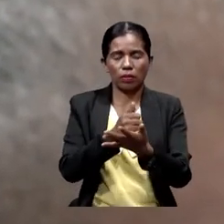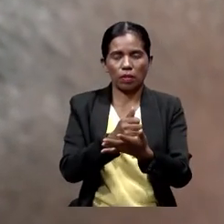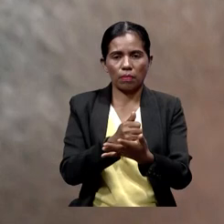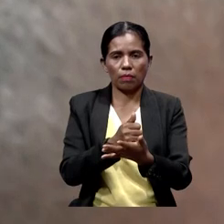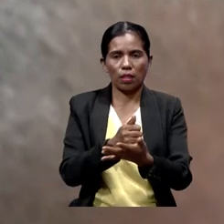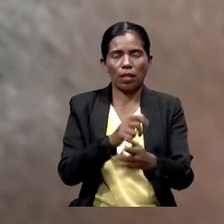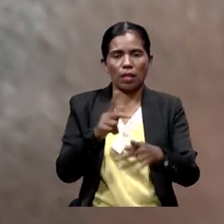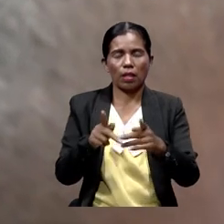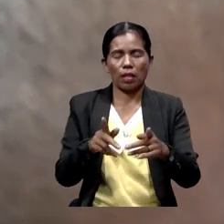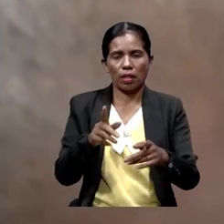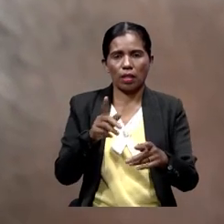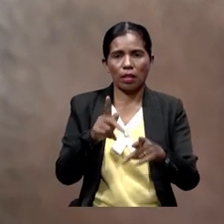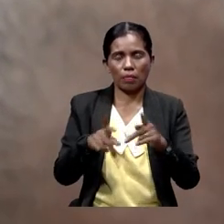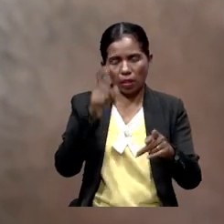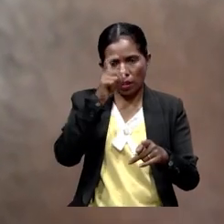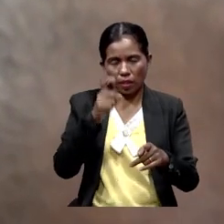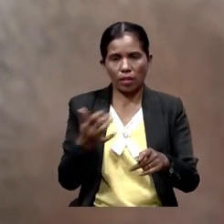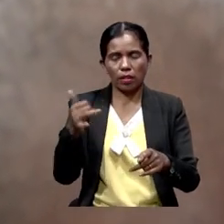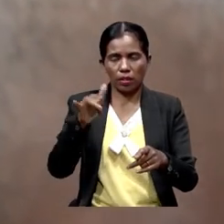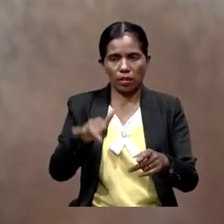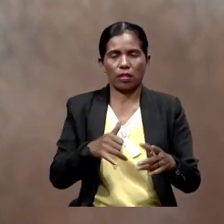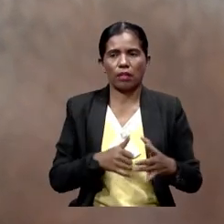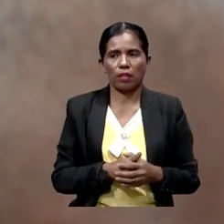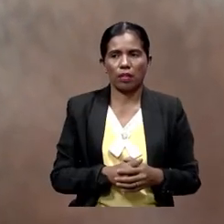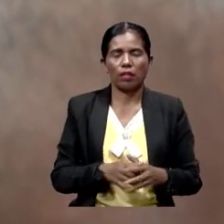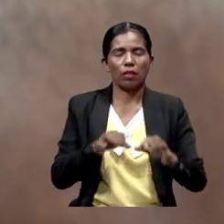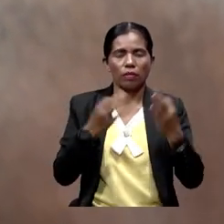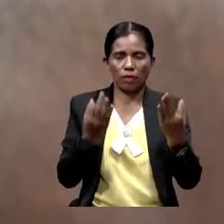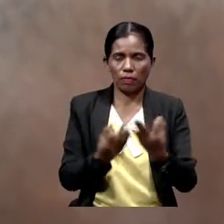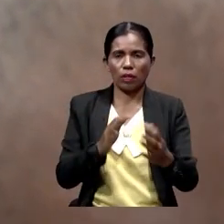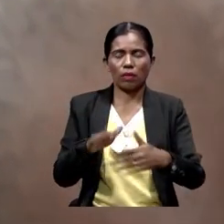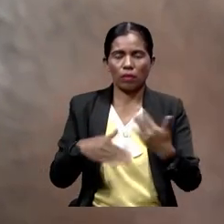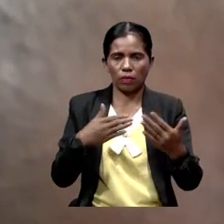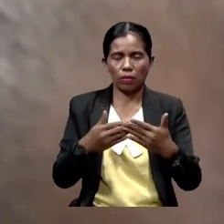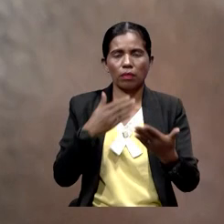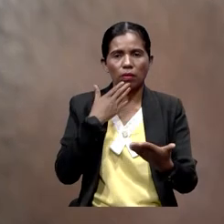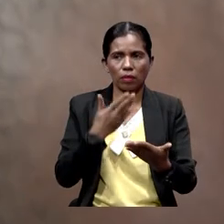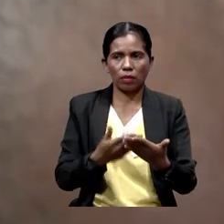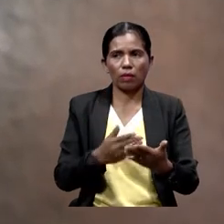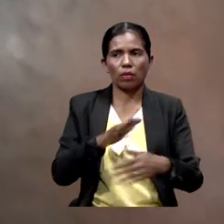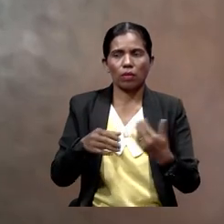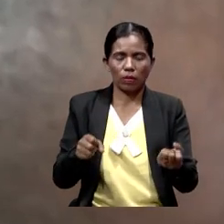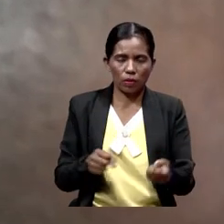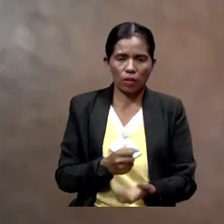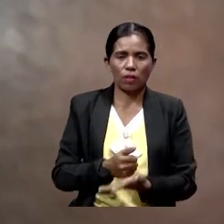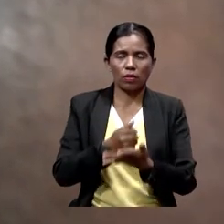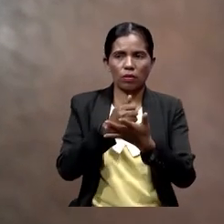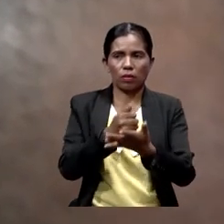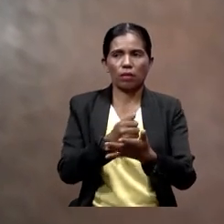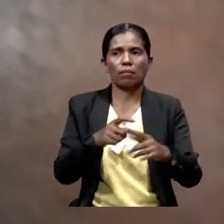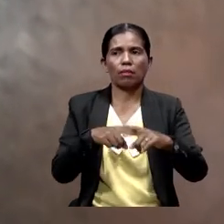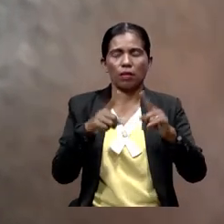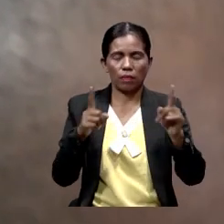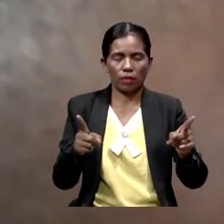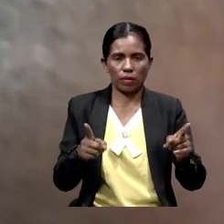Pacote deve $200 para família toda que é, tanto essa não ajuda, mas a